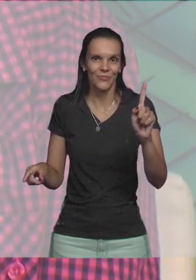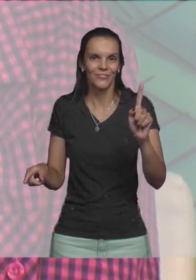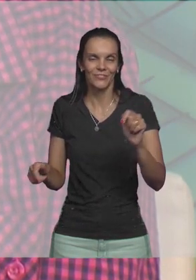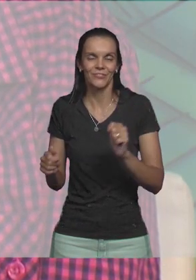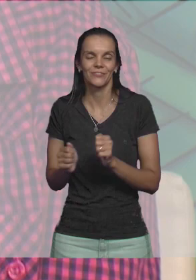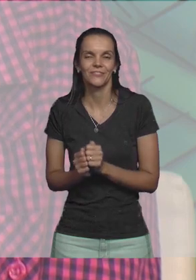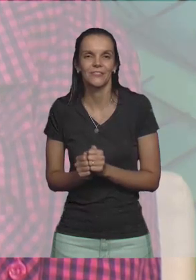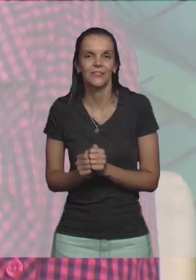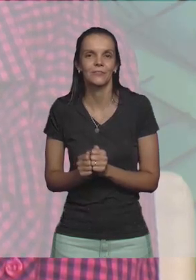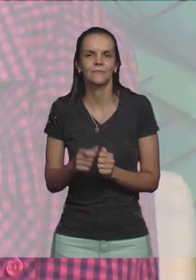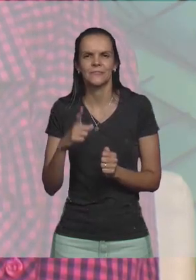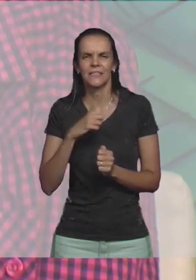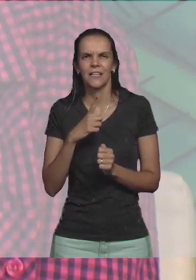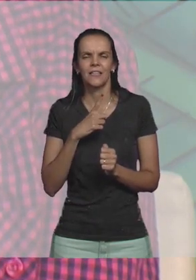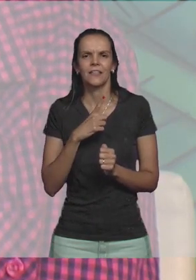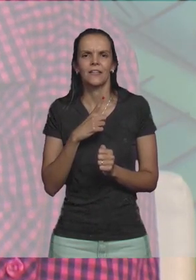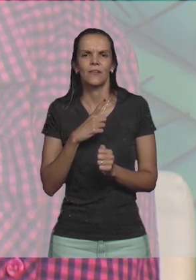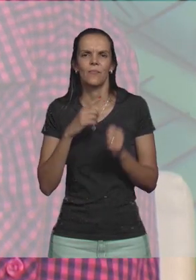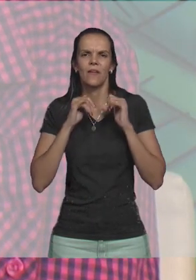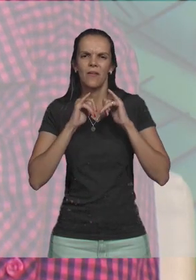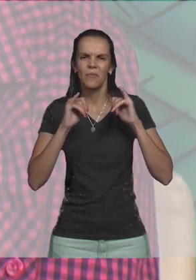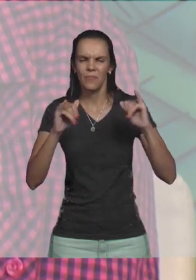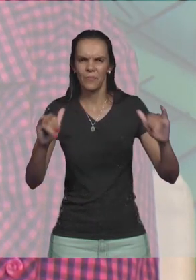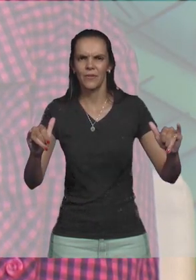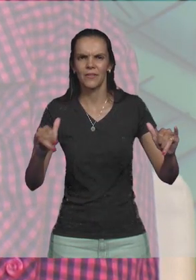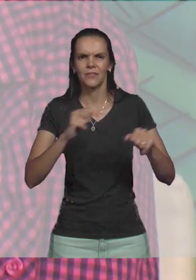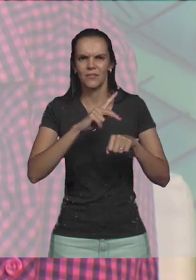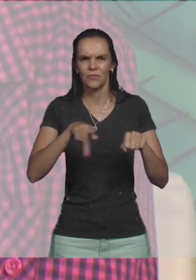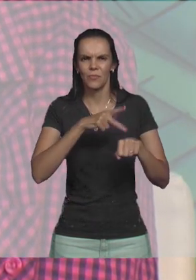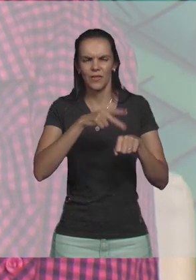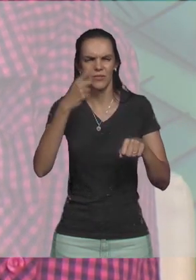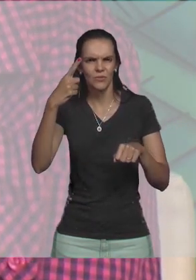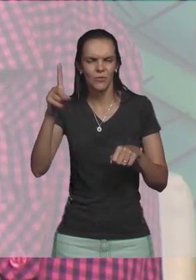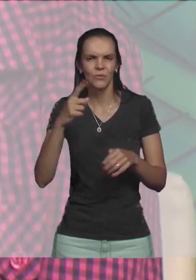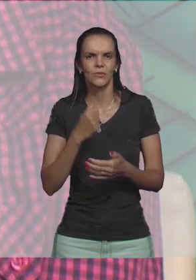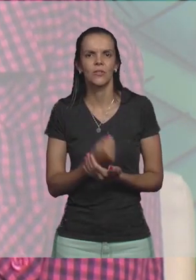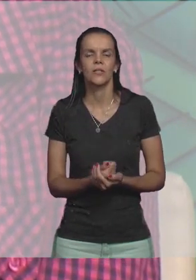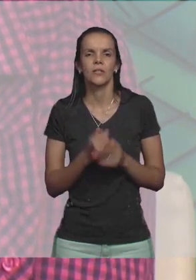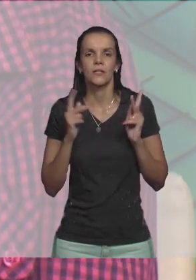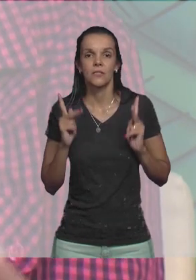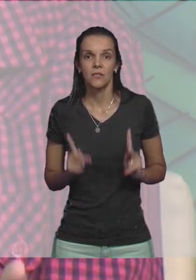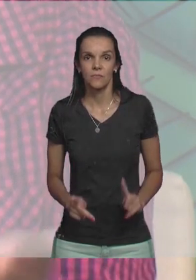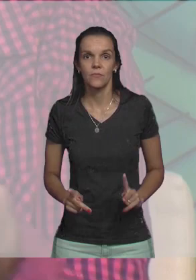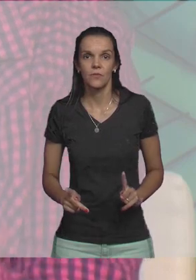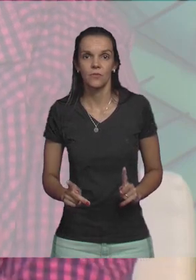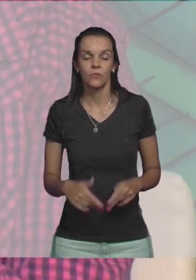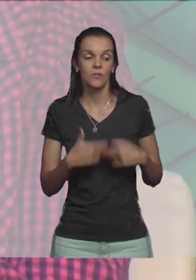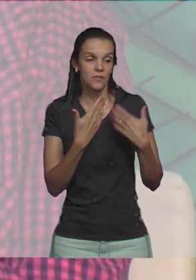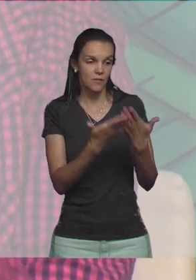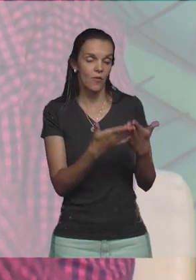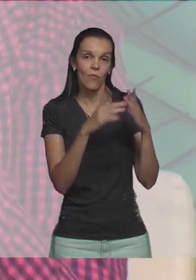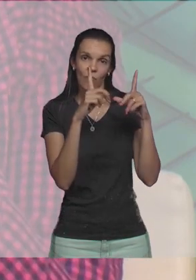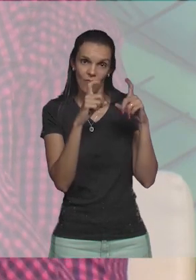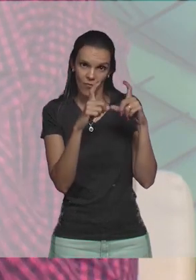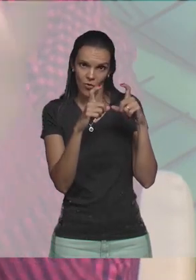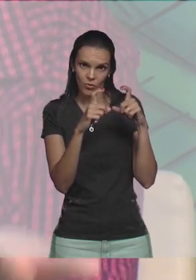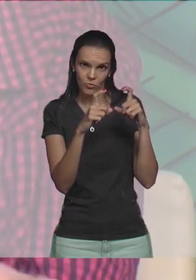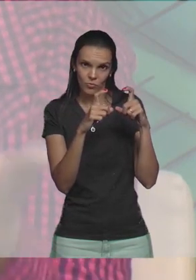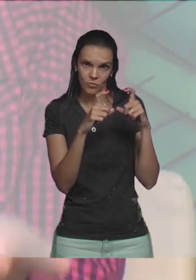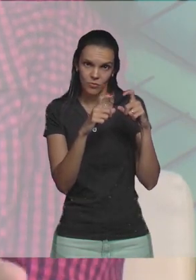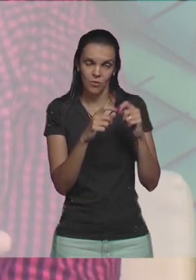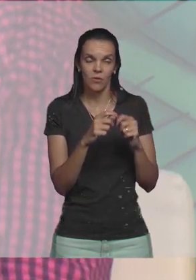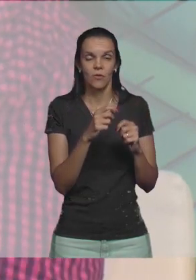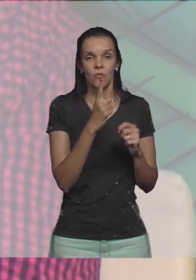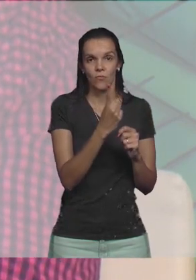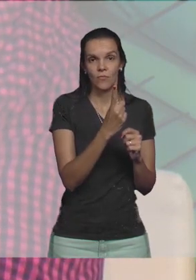né, tem uma propaganda, não vou lembrar agora de que país que é que as pessoas entregam fotos, né? E aí tem